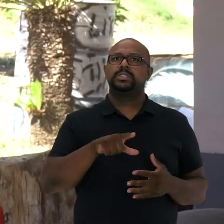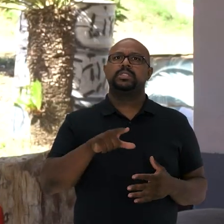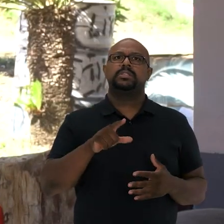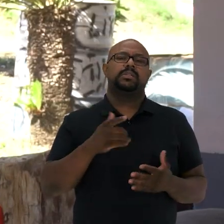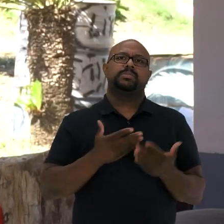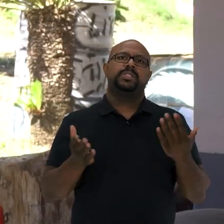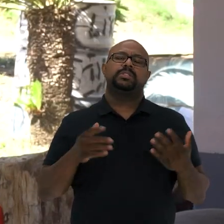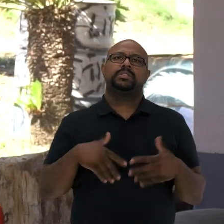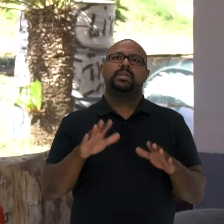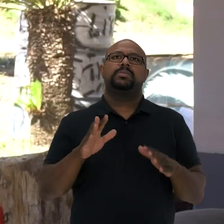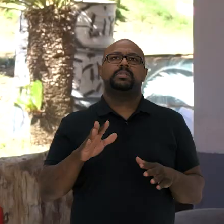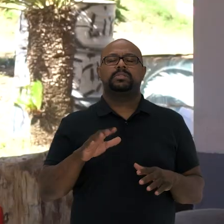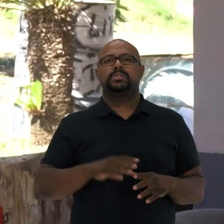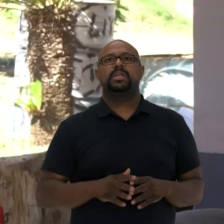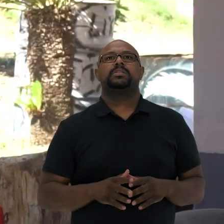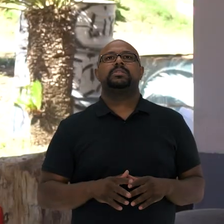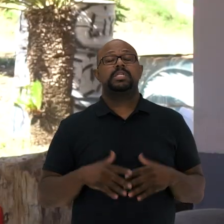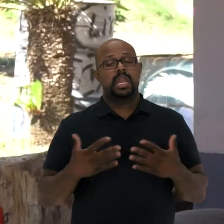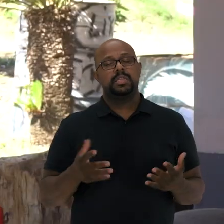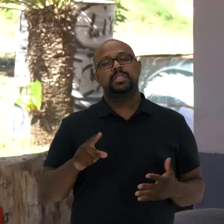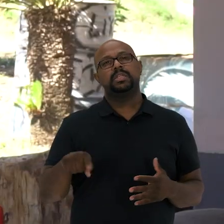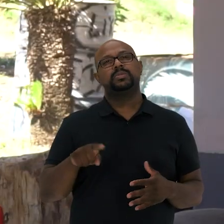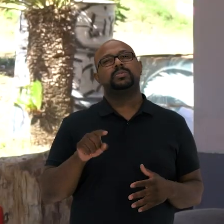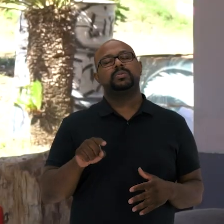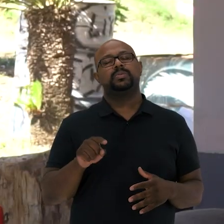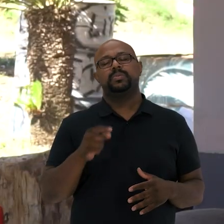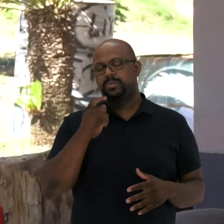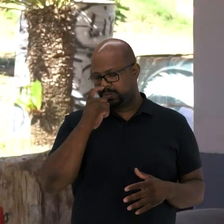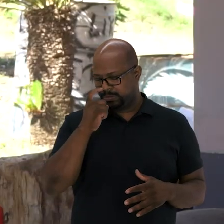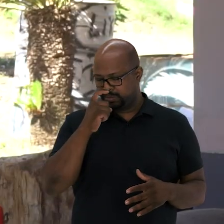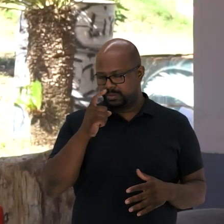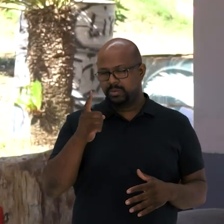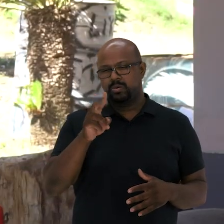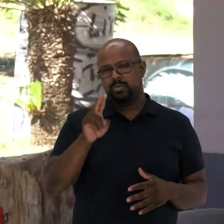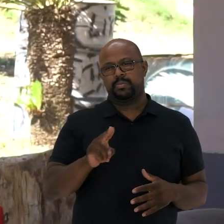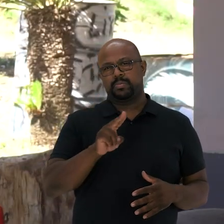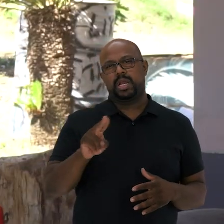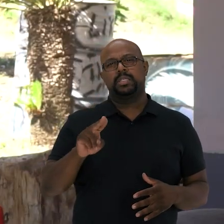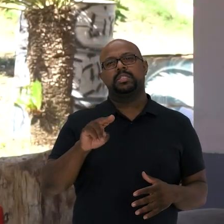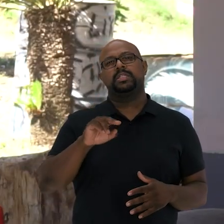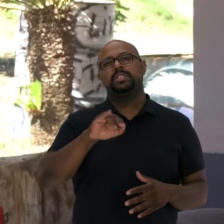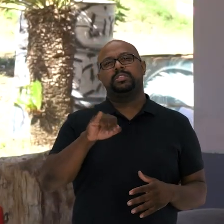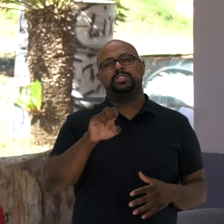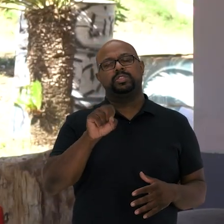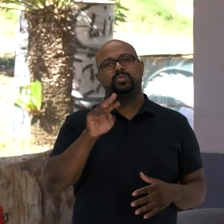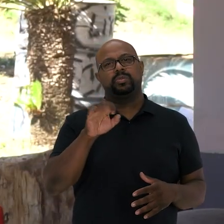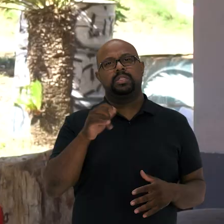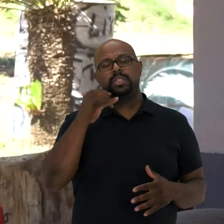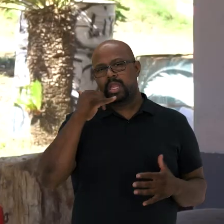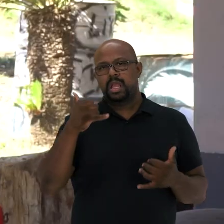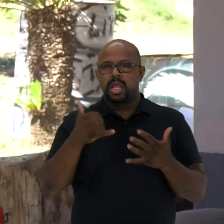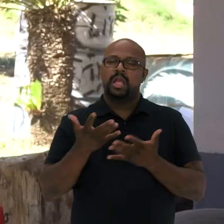conseguir. Ficamos perdidos lá dentro e estava por desistir. E aí nisso, um padre jesuíta pediu para ele, que